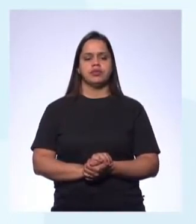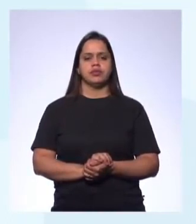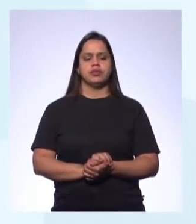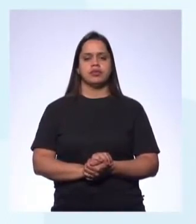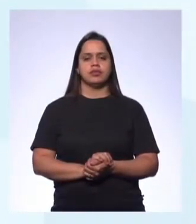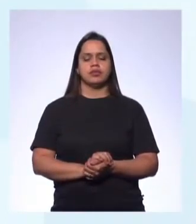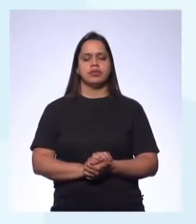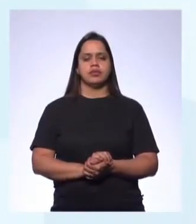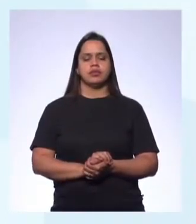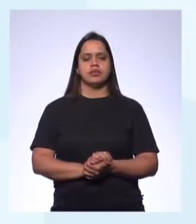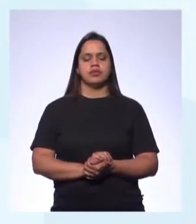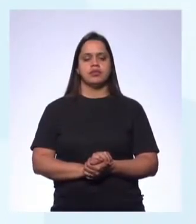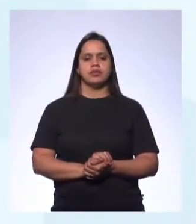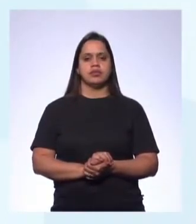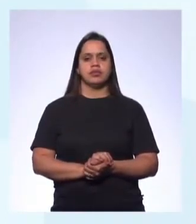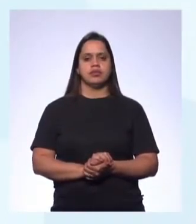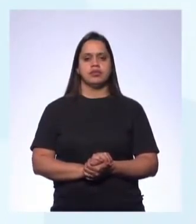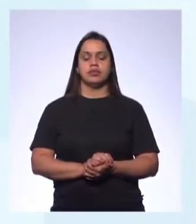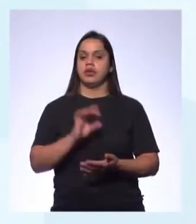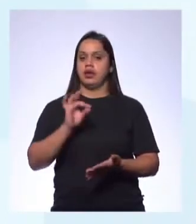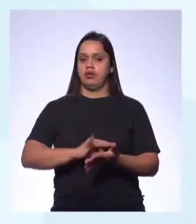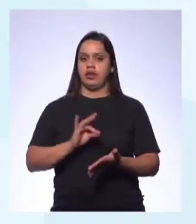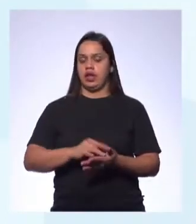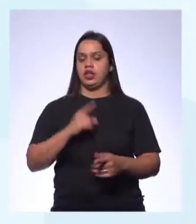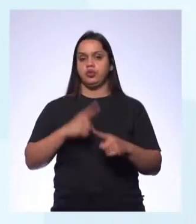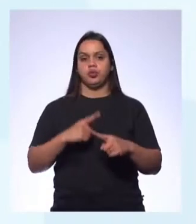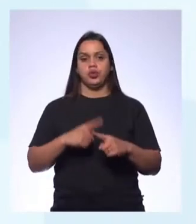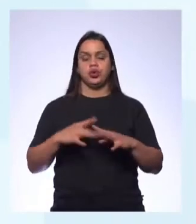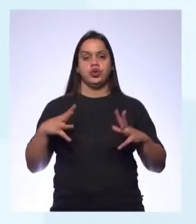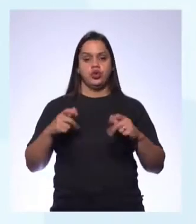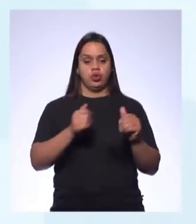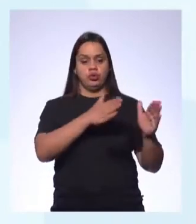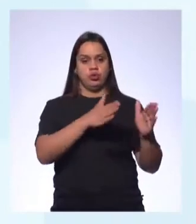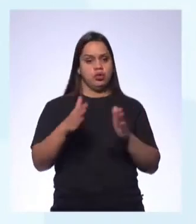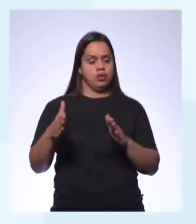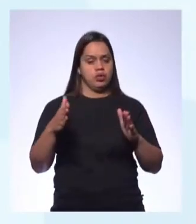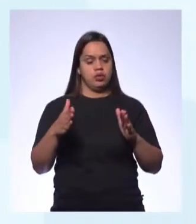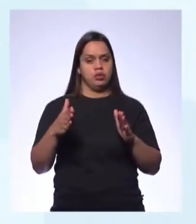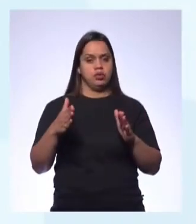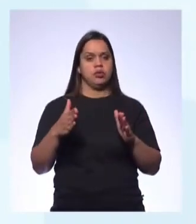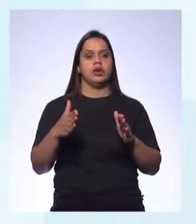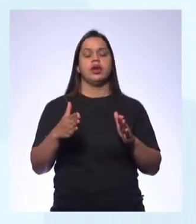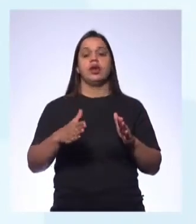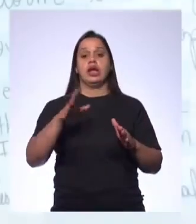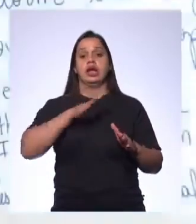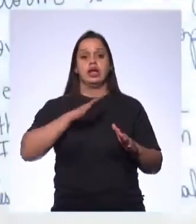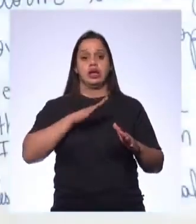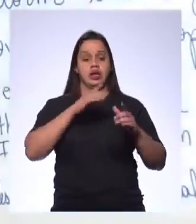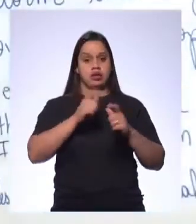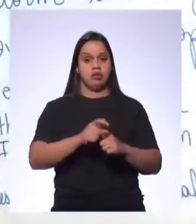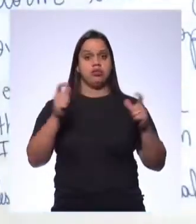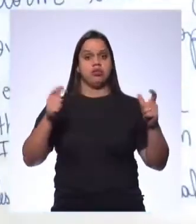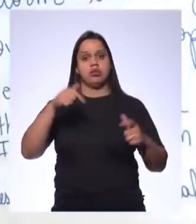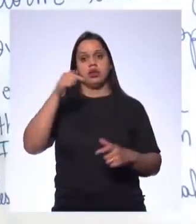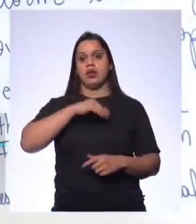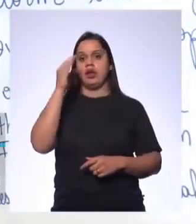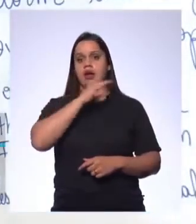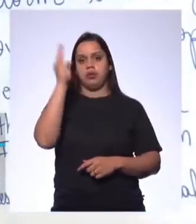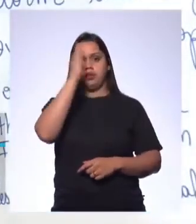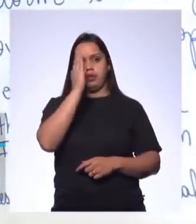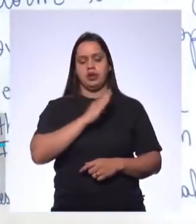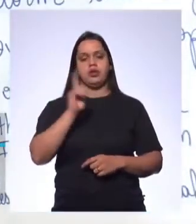É verdade, né? Então, que o processo de urbanização está sendo, está acontecendo muito rápido no Brasil. Então, essas eram as